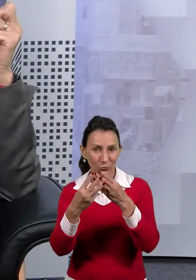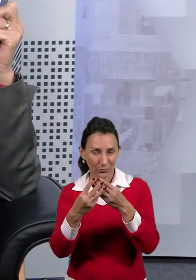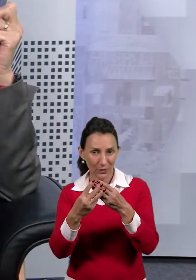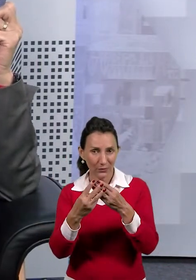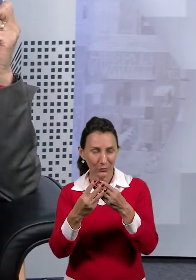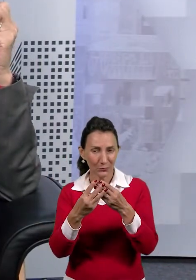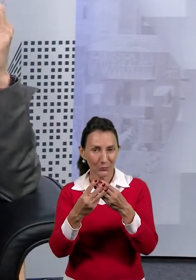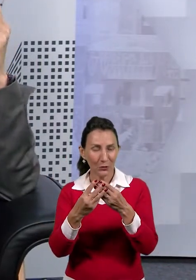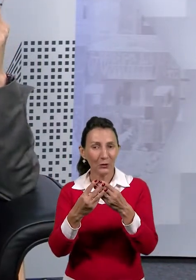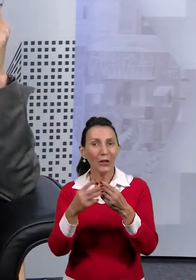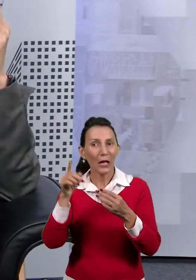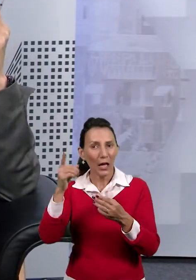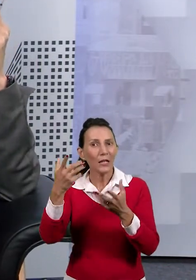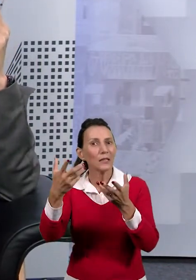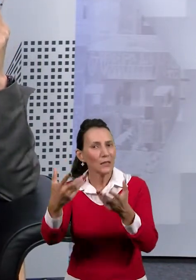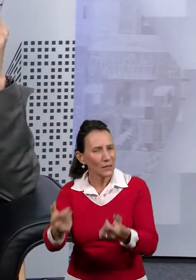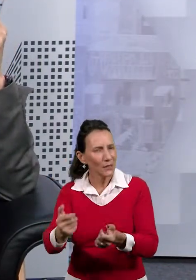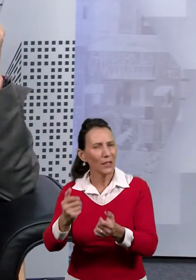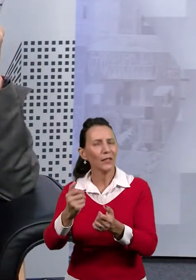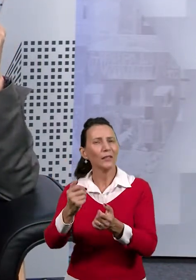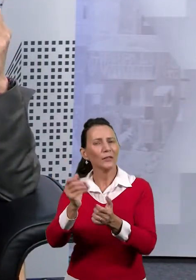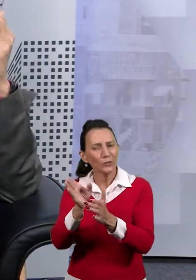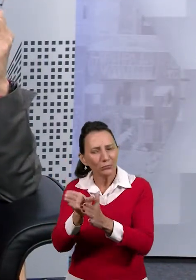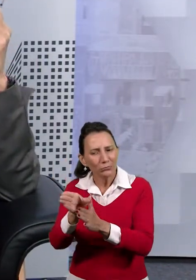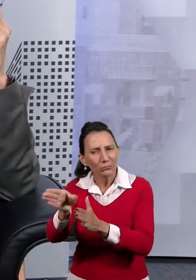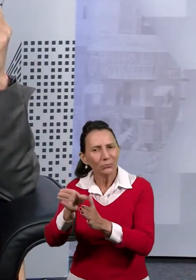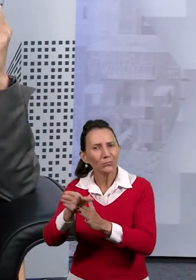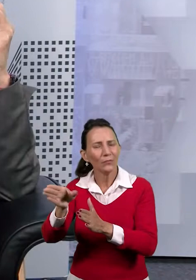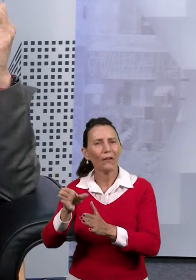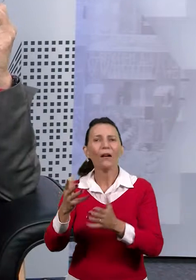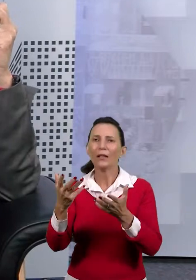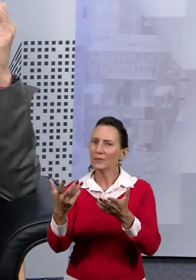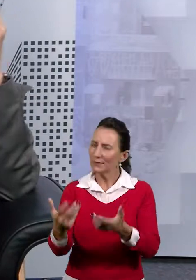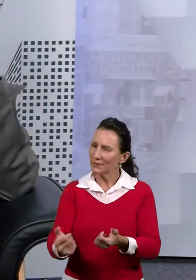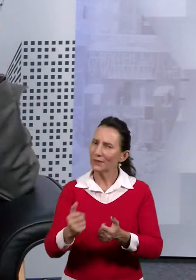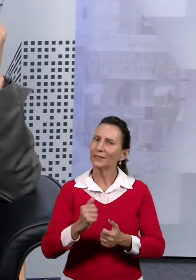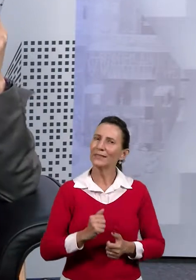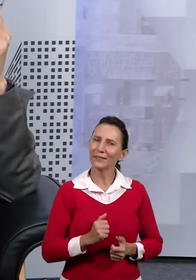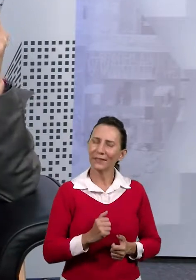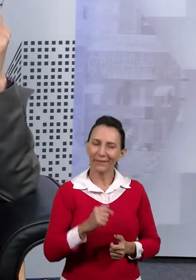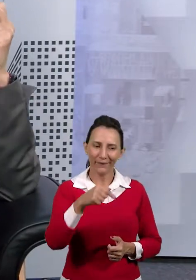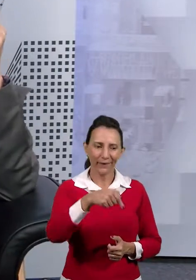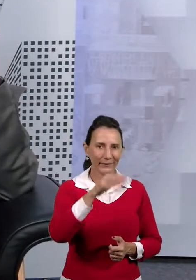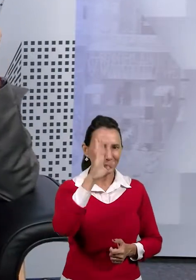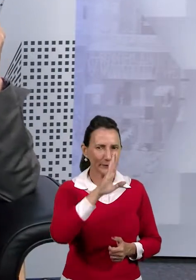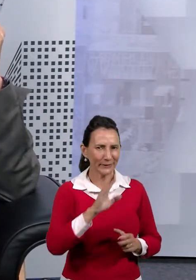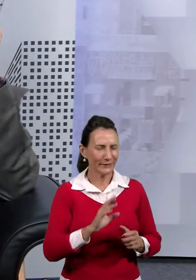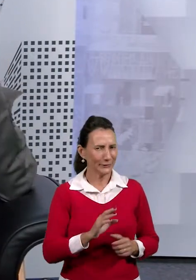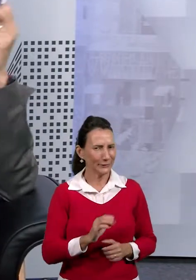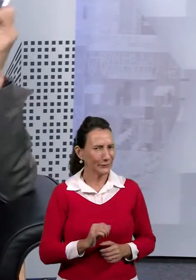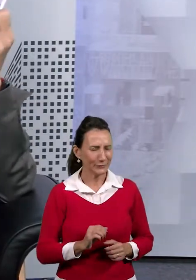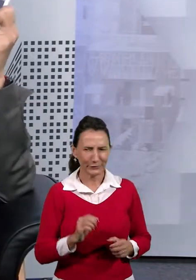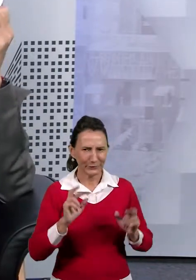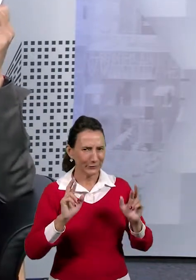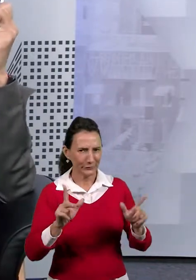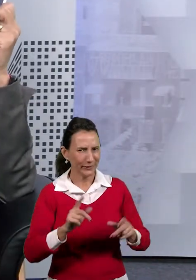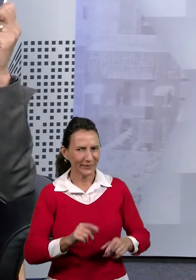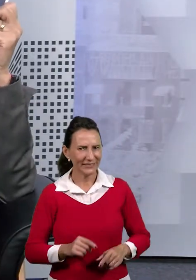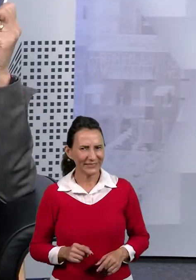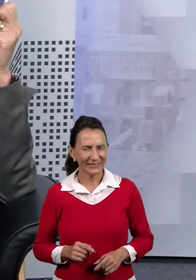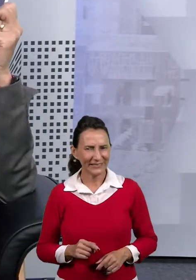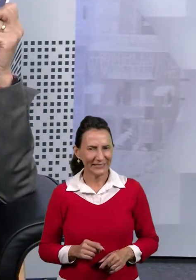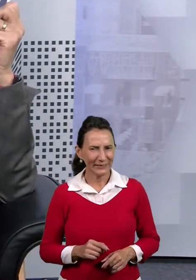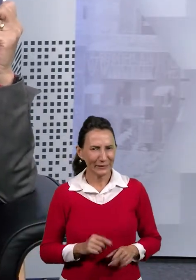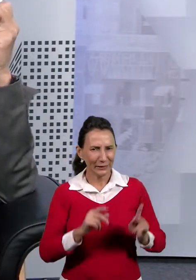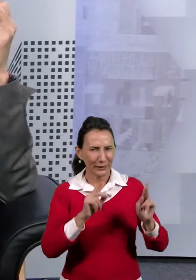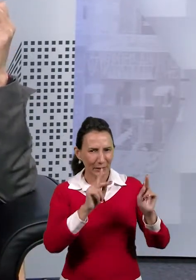disciplina. Eles aceitam serem exortados. Aqui no Brasil, o brasileiro, ninguém pode chamar a atenção